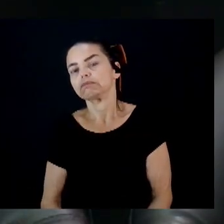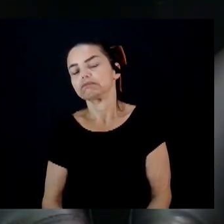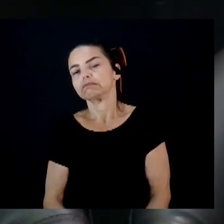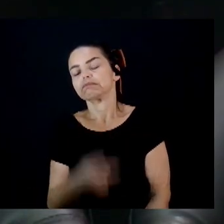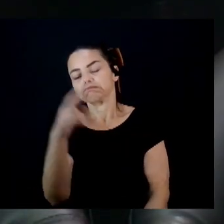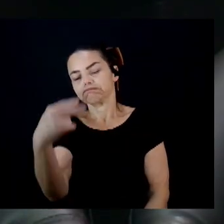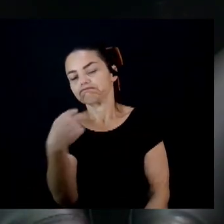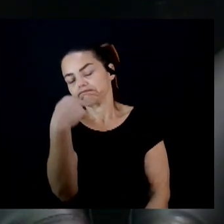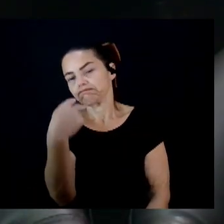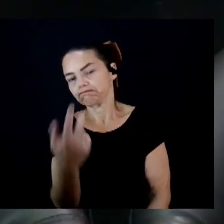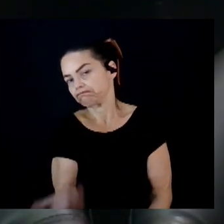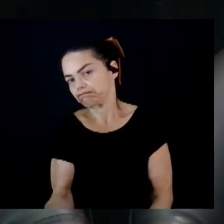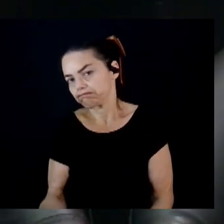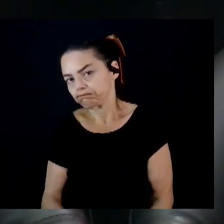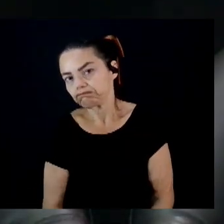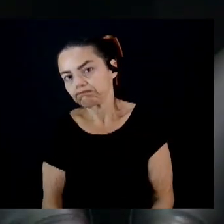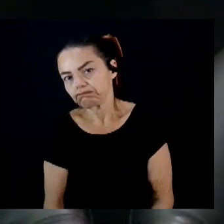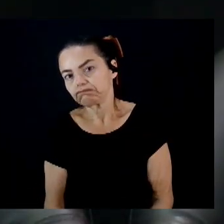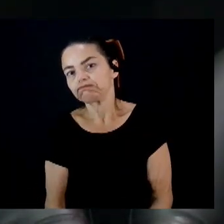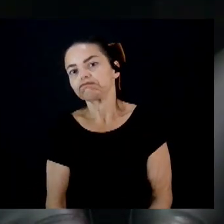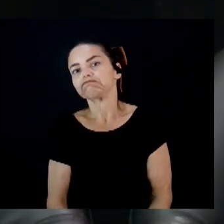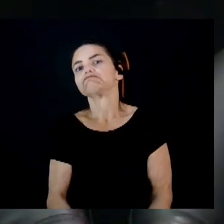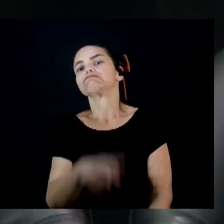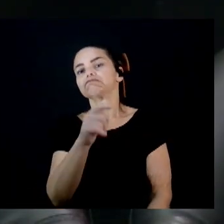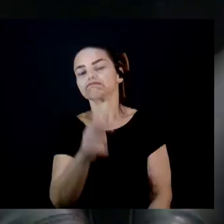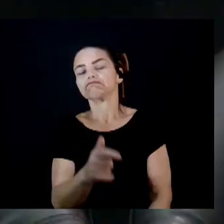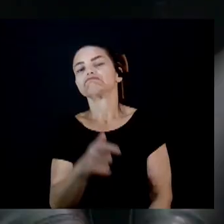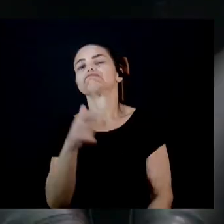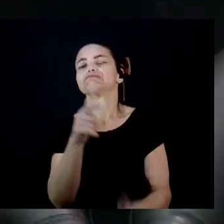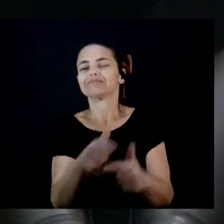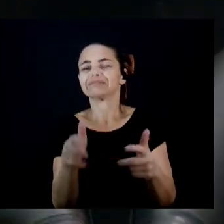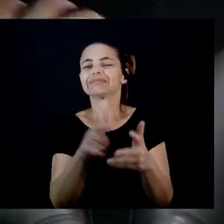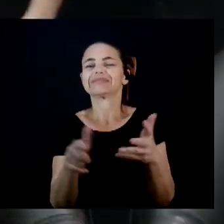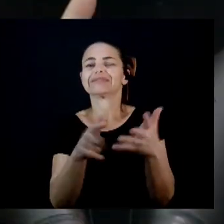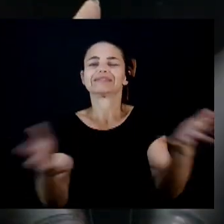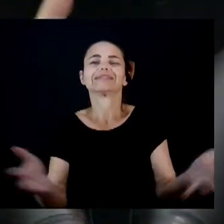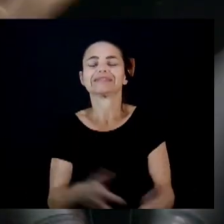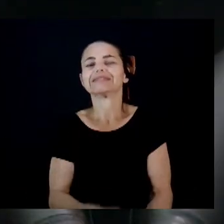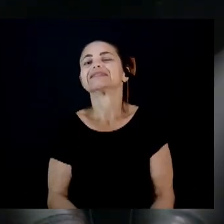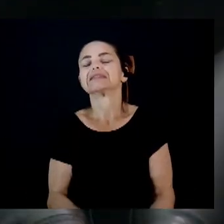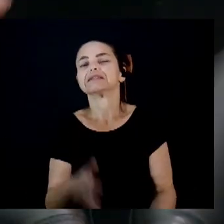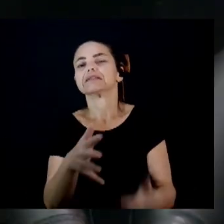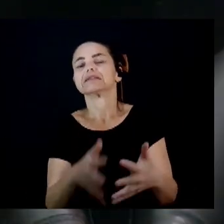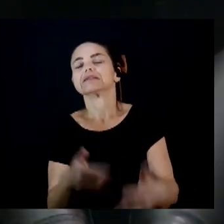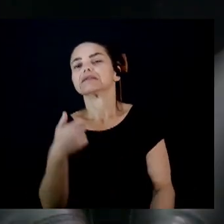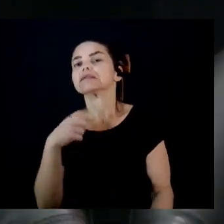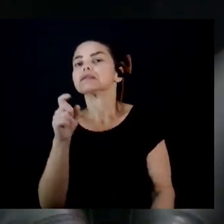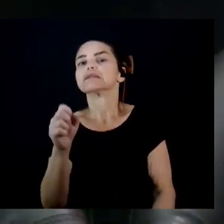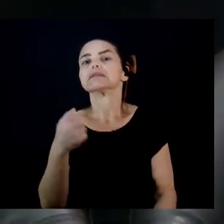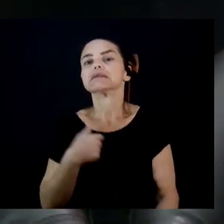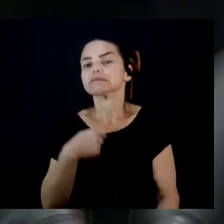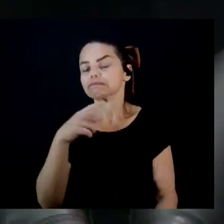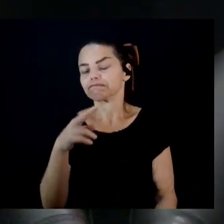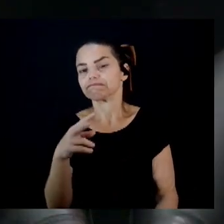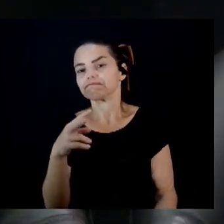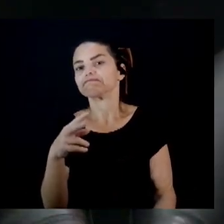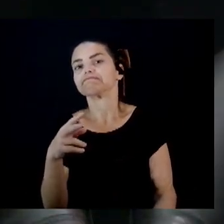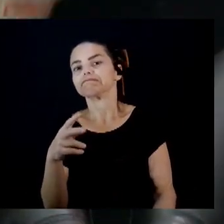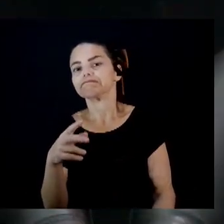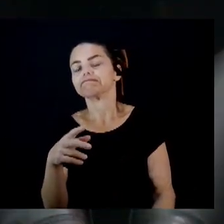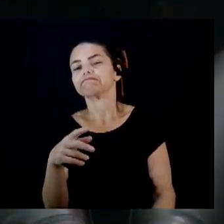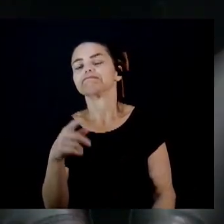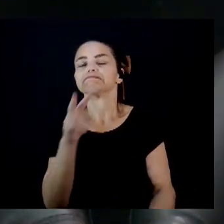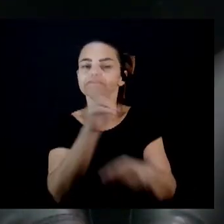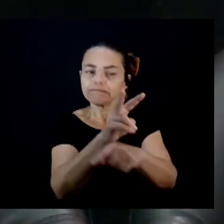Sim. Né? Então isso vai acarretando inúmeros problemas, só que a gente cuida do filho, cuida